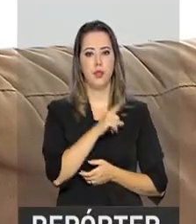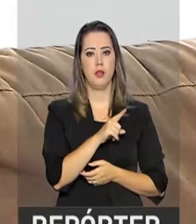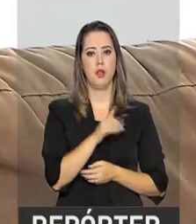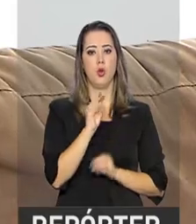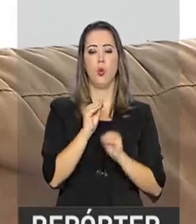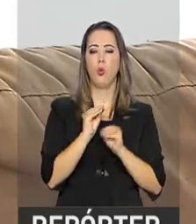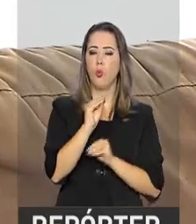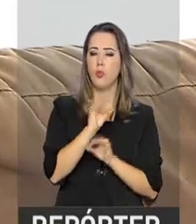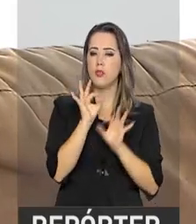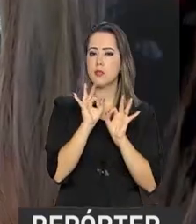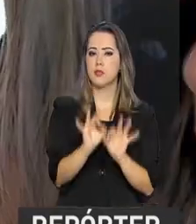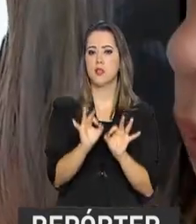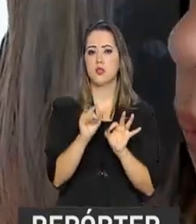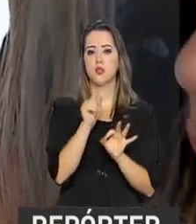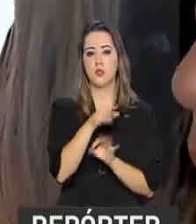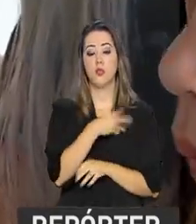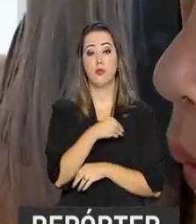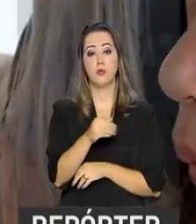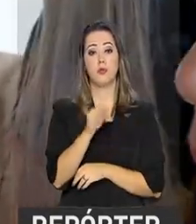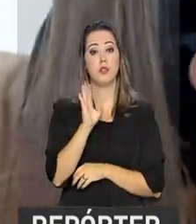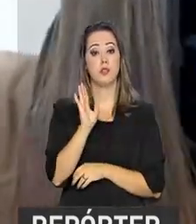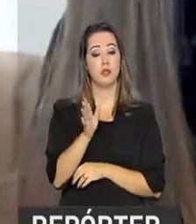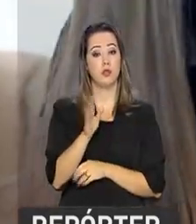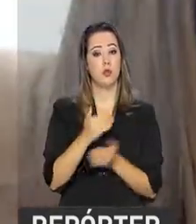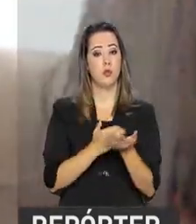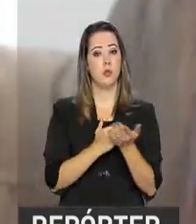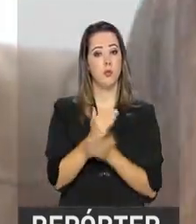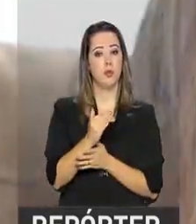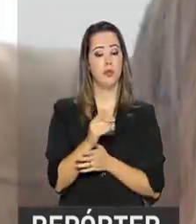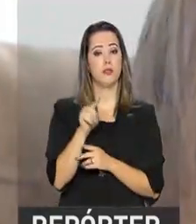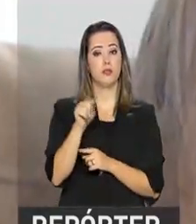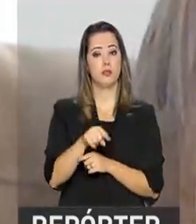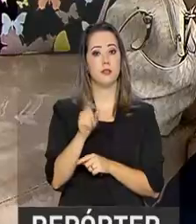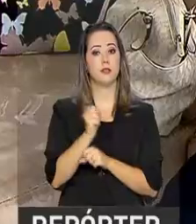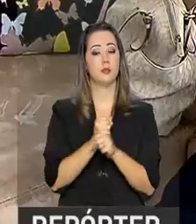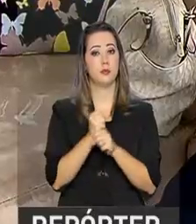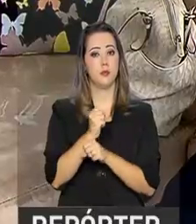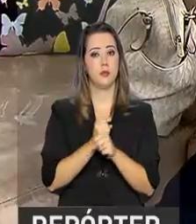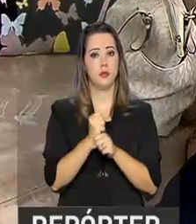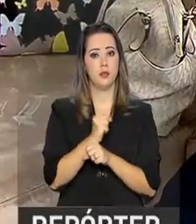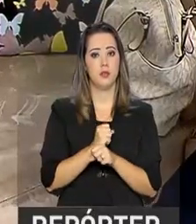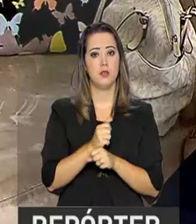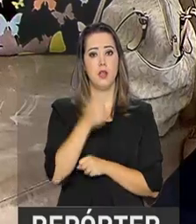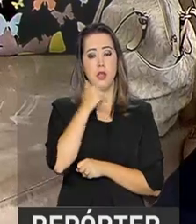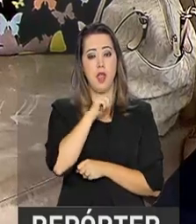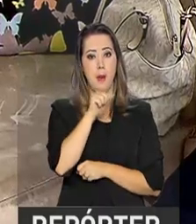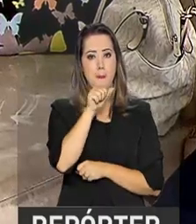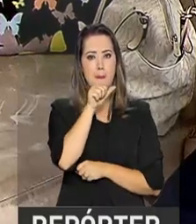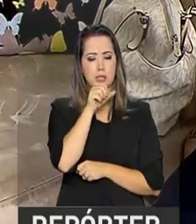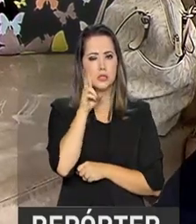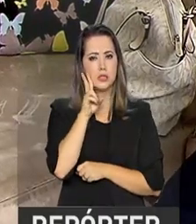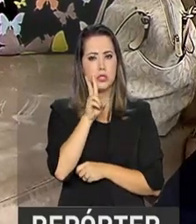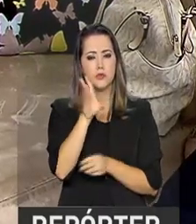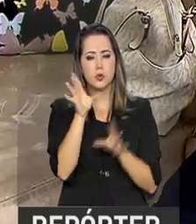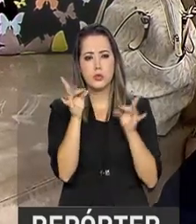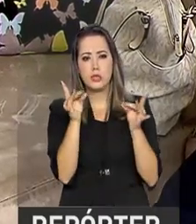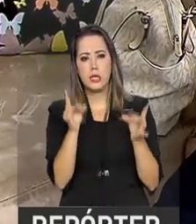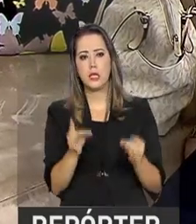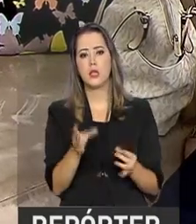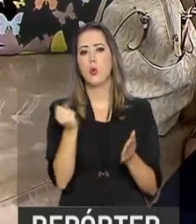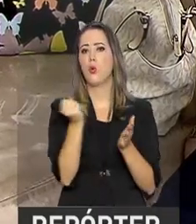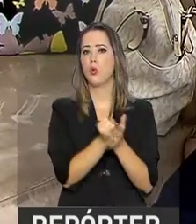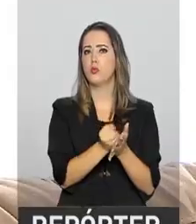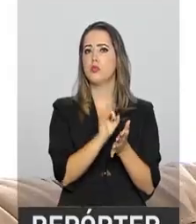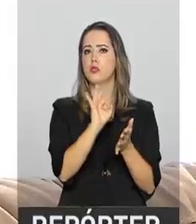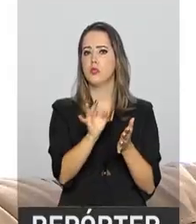risca essa recomendação a filha dela júlia vai começar o ensino infantil neste ano ea mãe conferiu se cada item tinha certificação